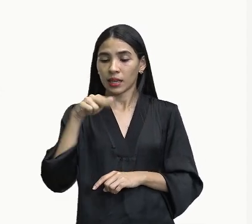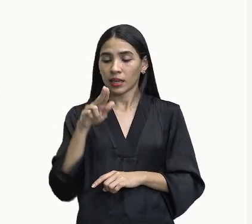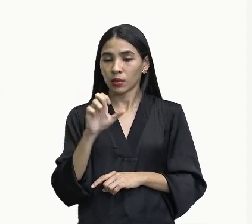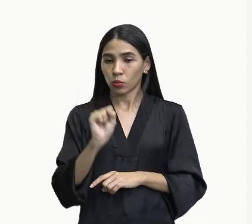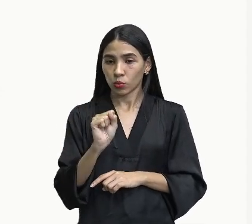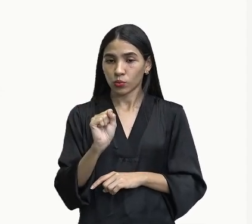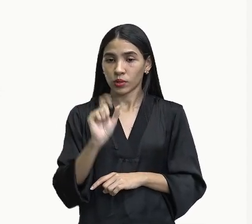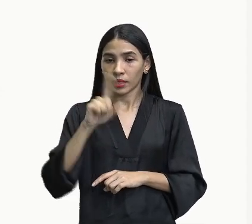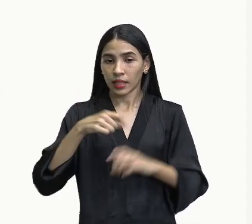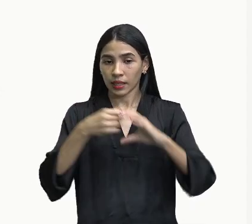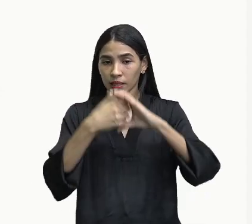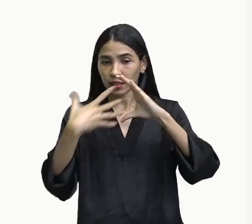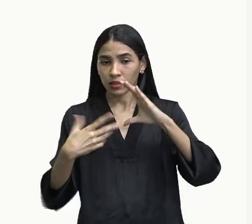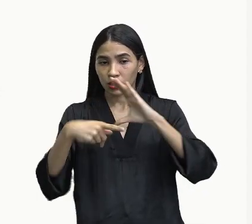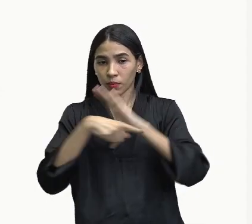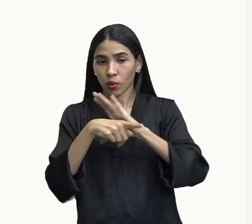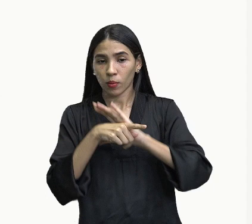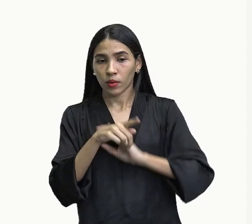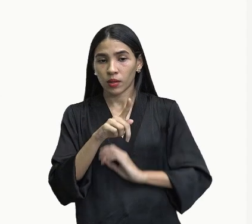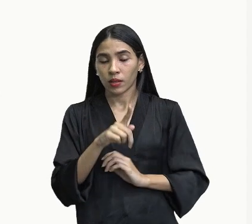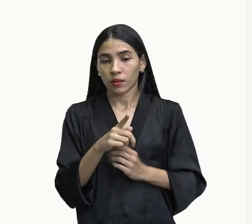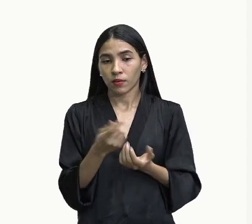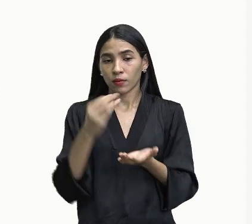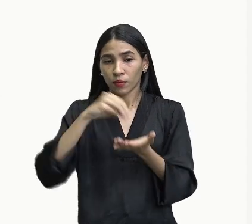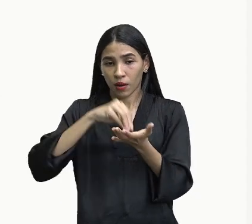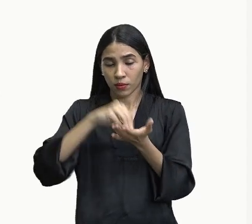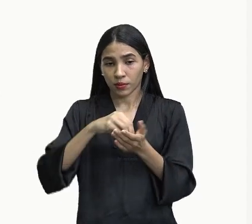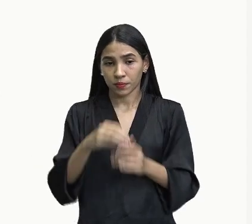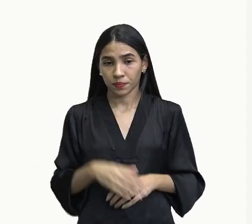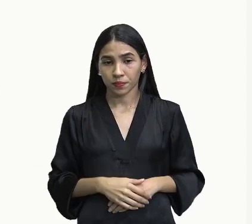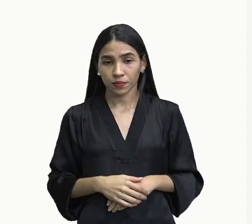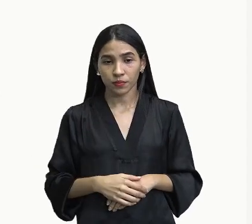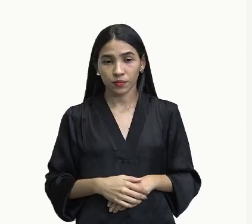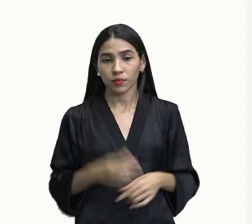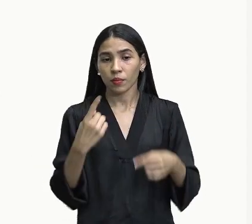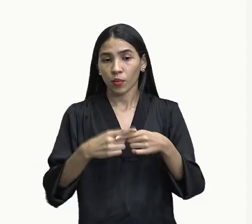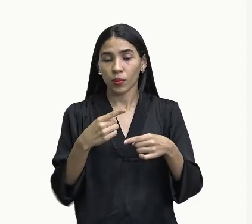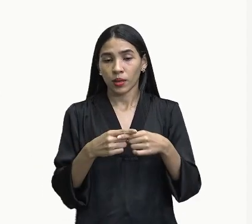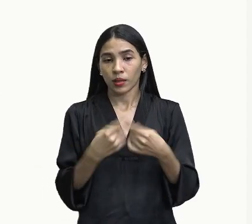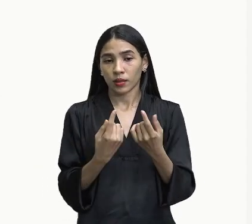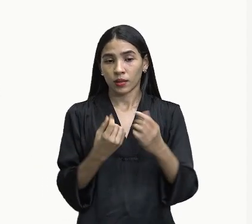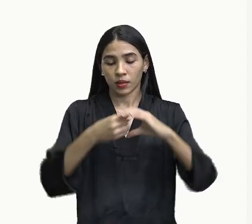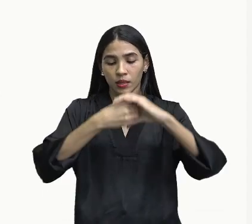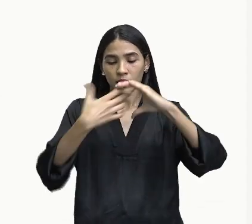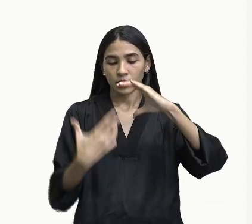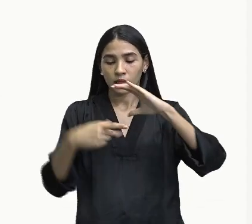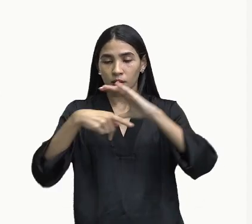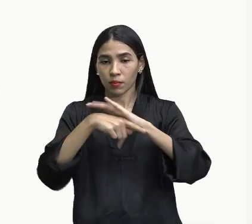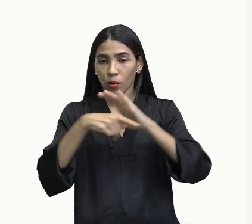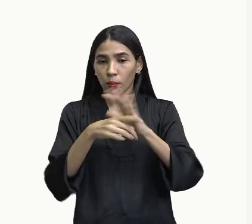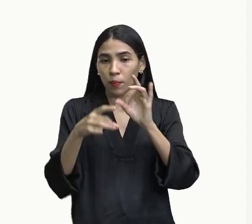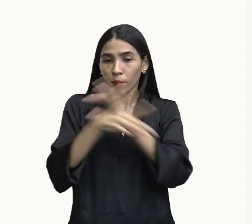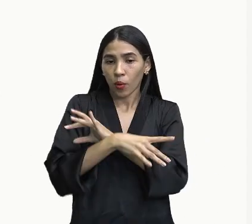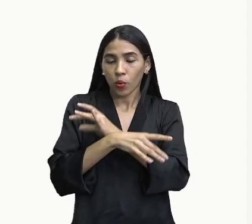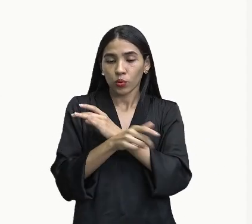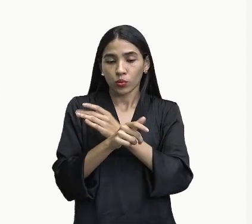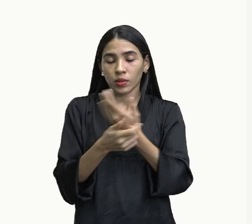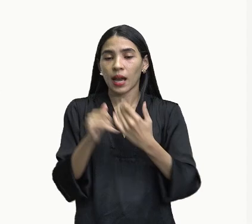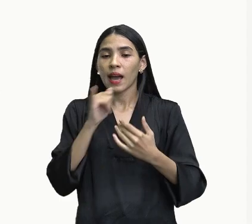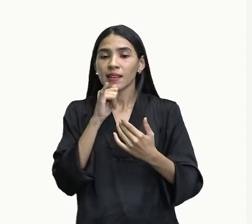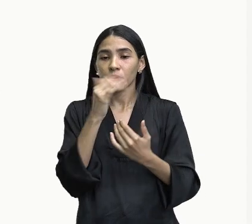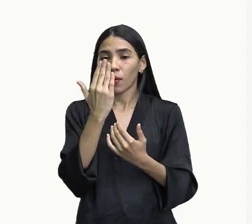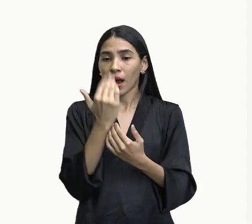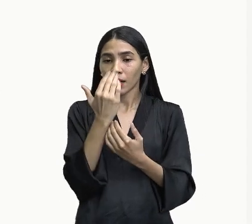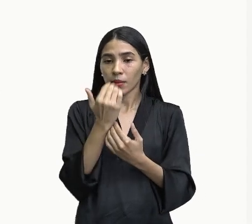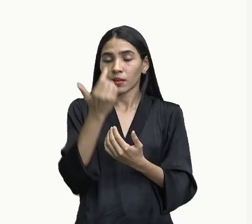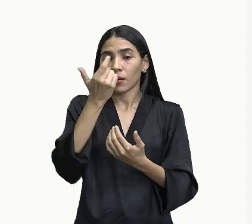caracteriza o sistema digestório como incompleto. Porque para caracterizar um sistema digestório completo nos indivíduos,